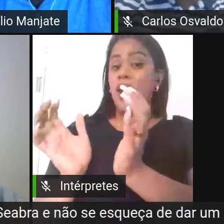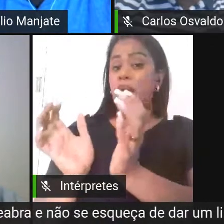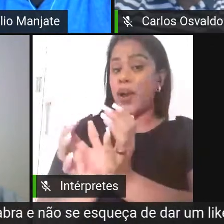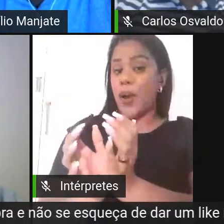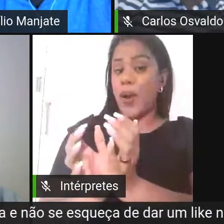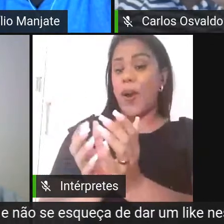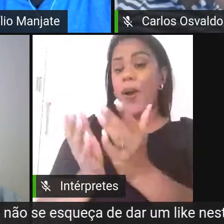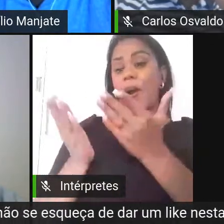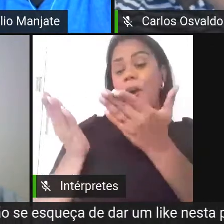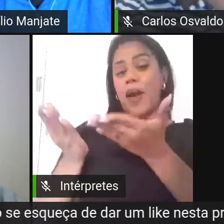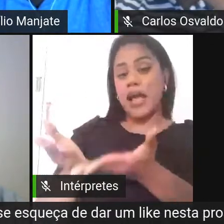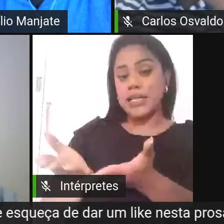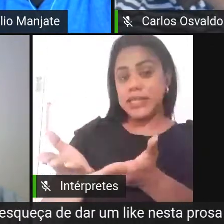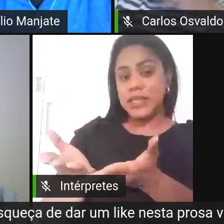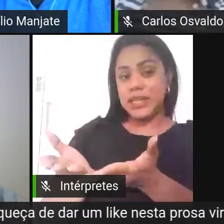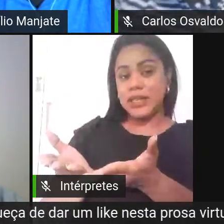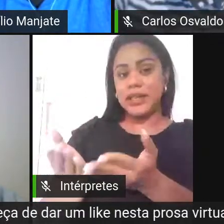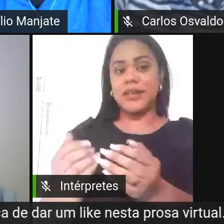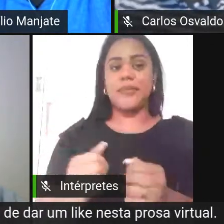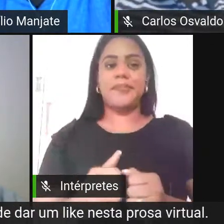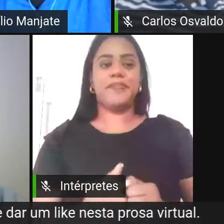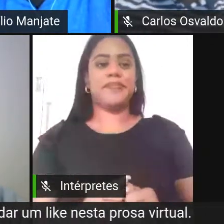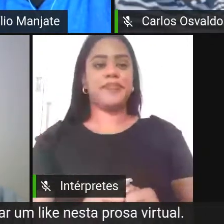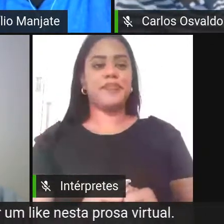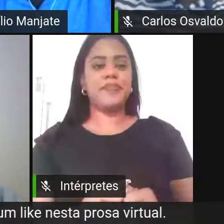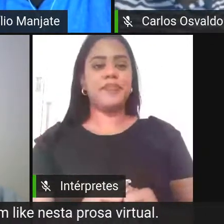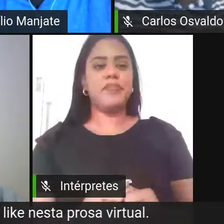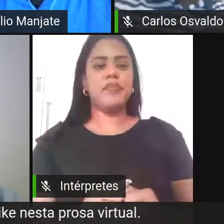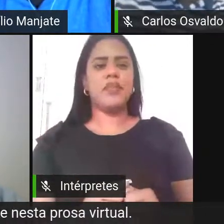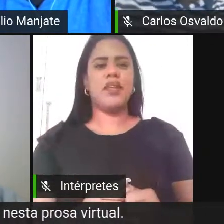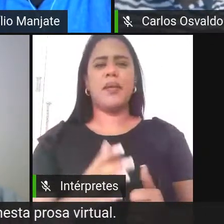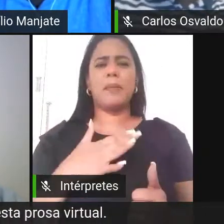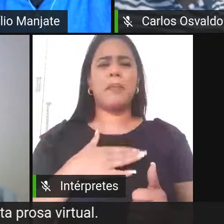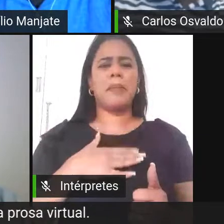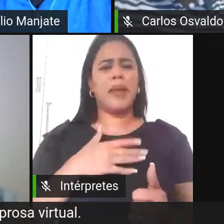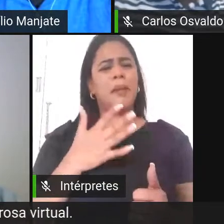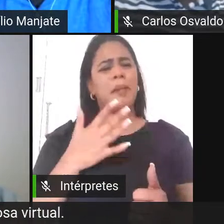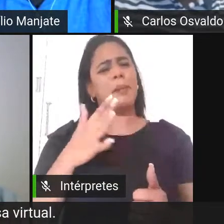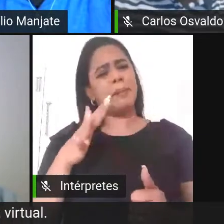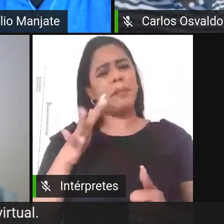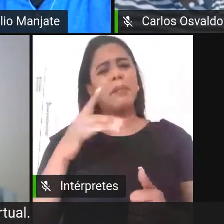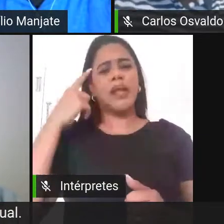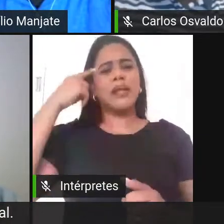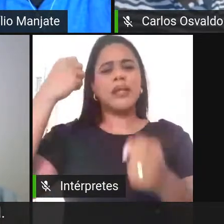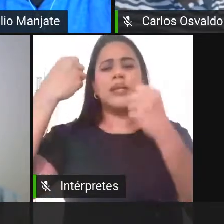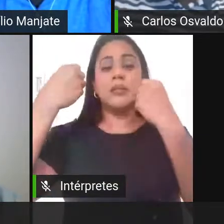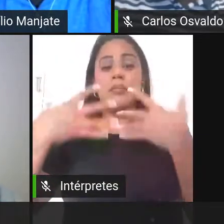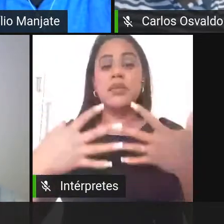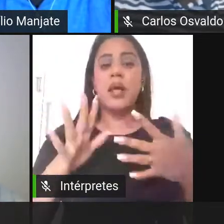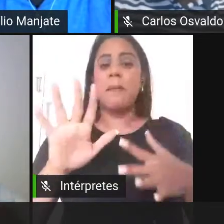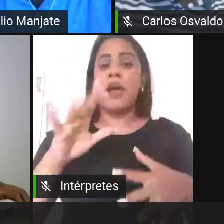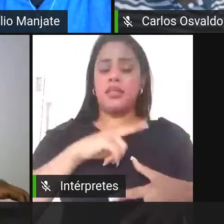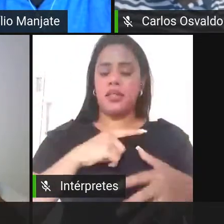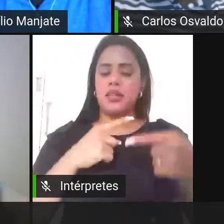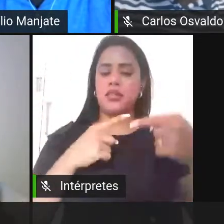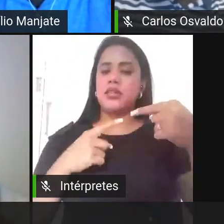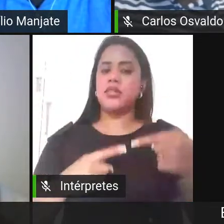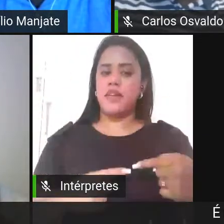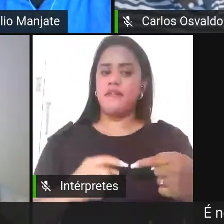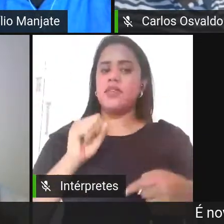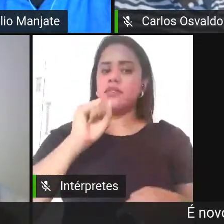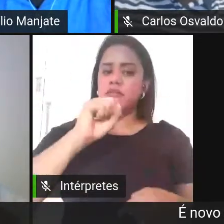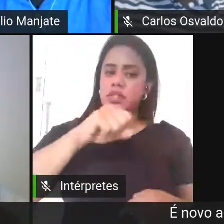que aborda as coisas assim. Para mim é mais ou menos isso, mas há desafios,